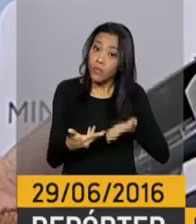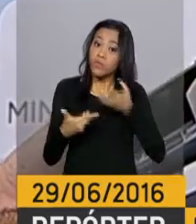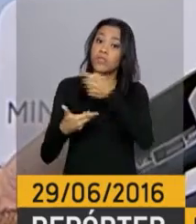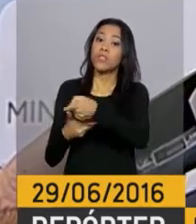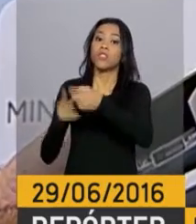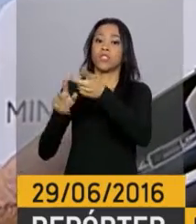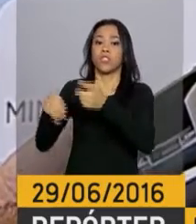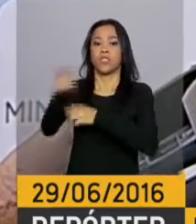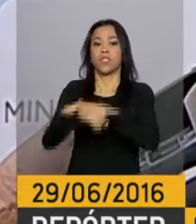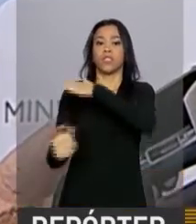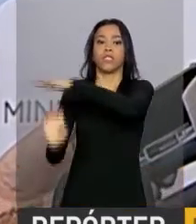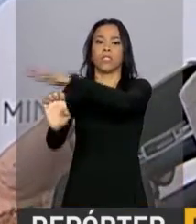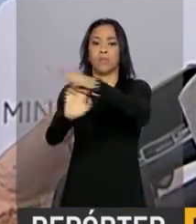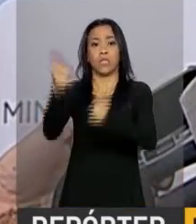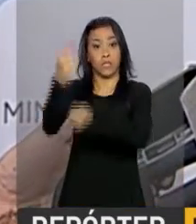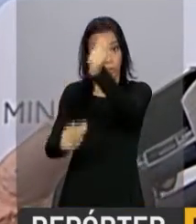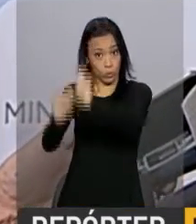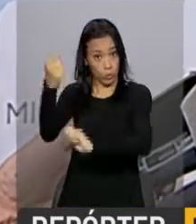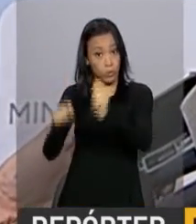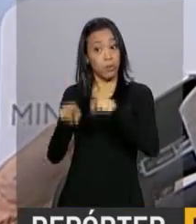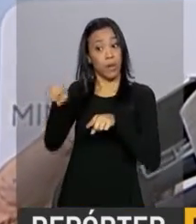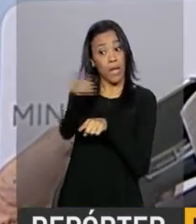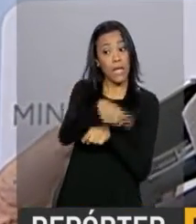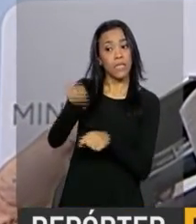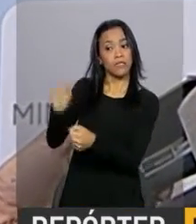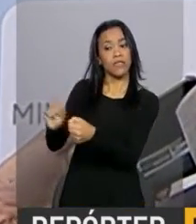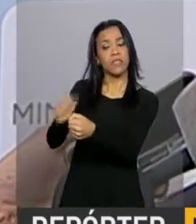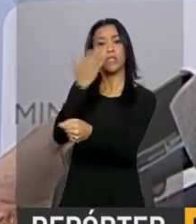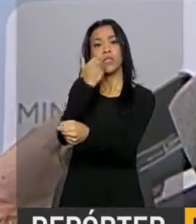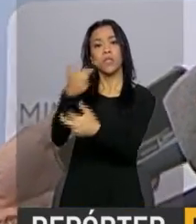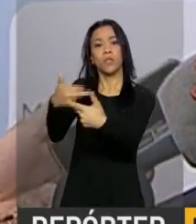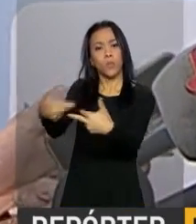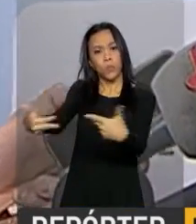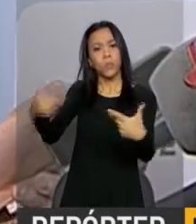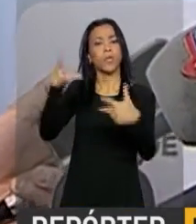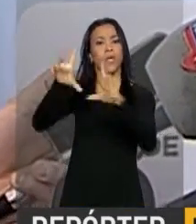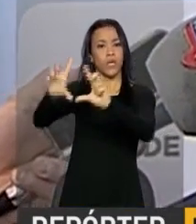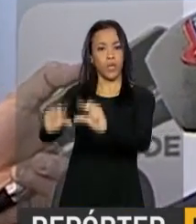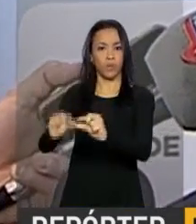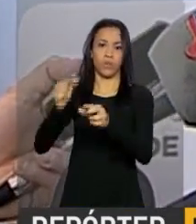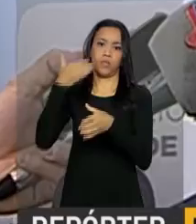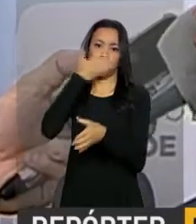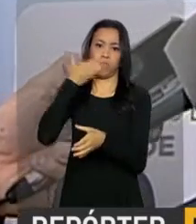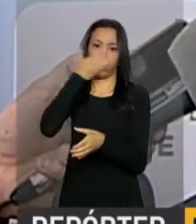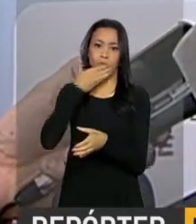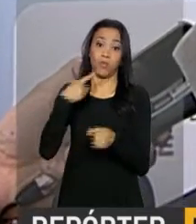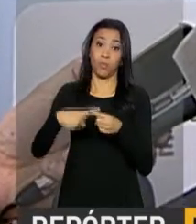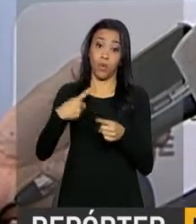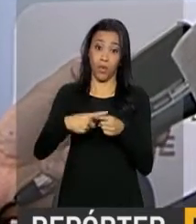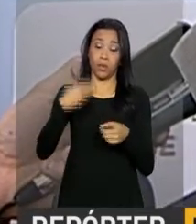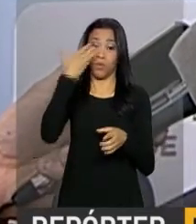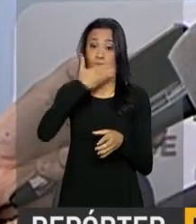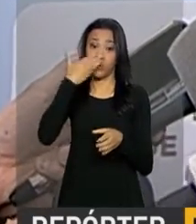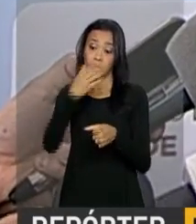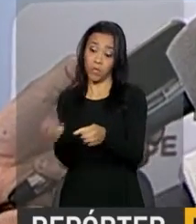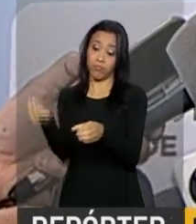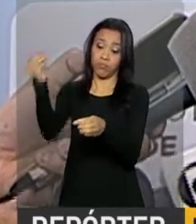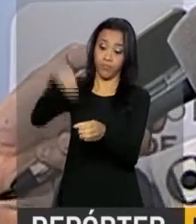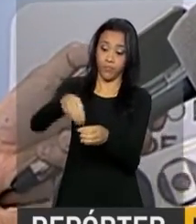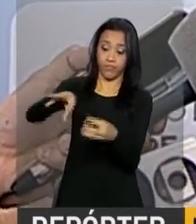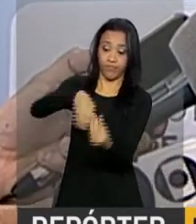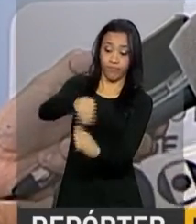açúcar. Como foi explicado, o açúcar adicionado aos alimentos representa